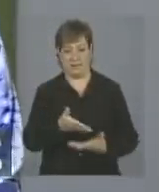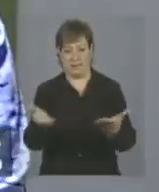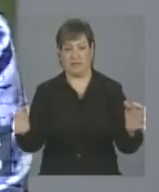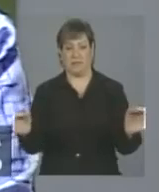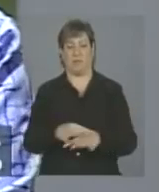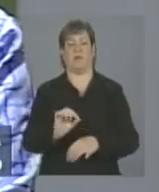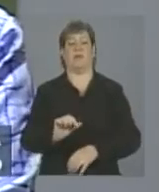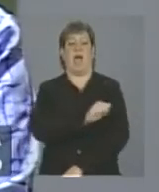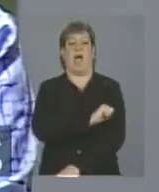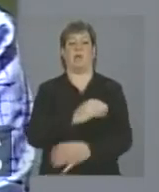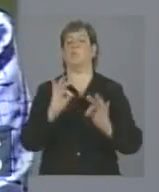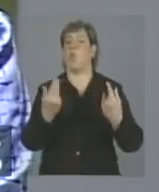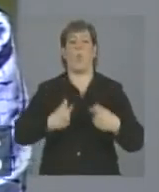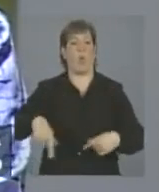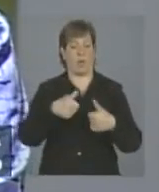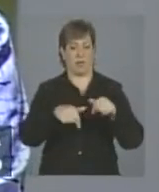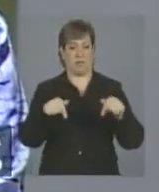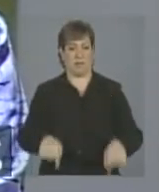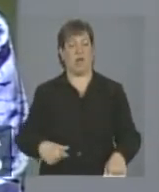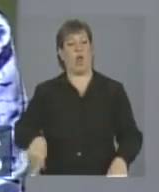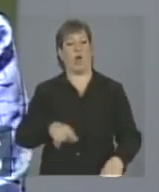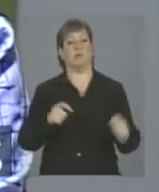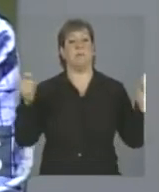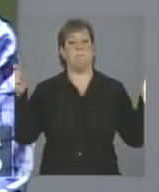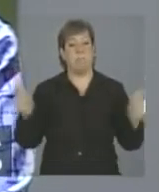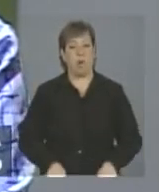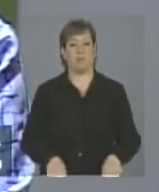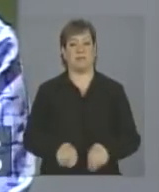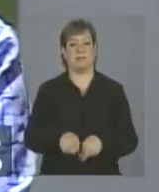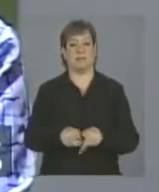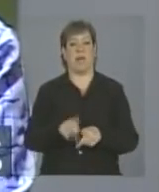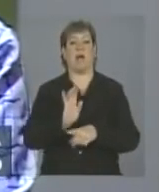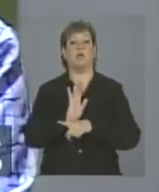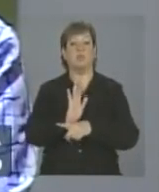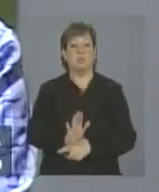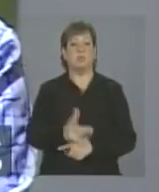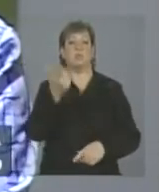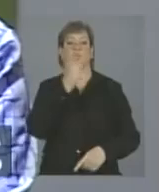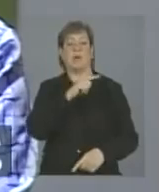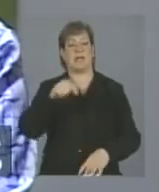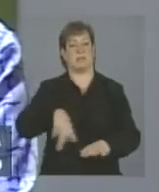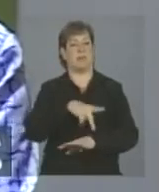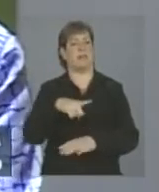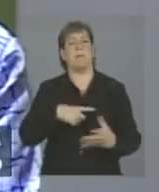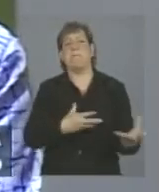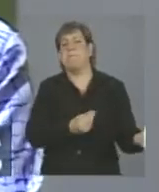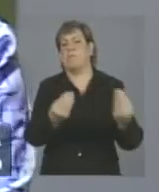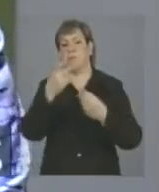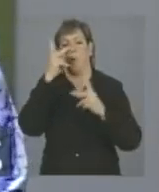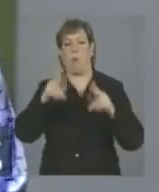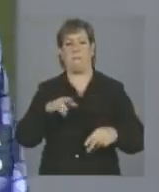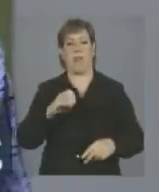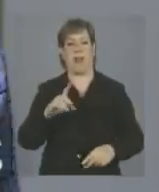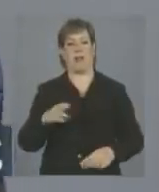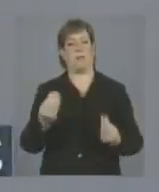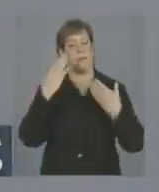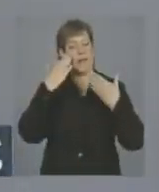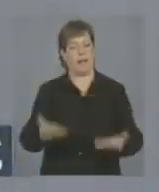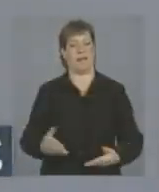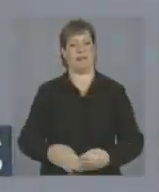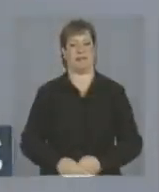enfim, todos nós aqui presentes, sejamos capazes de permitir que esse país tenha muitas milenas. Muito obrigada.